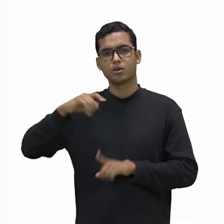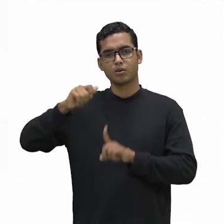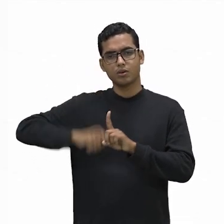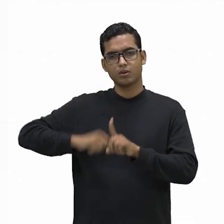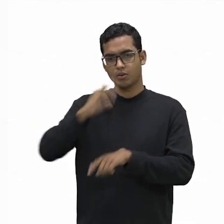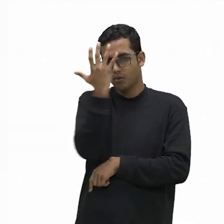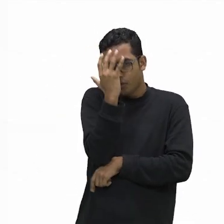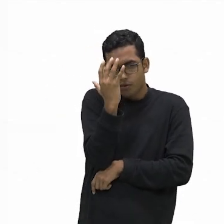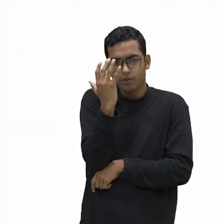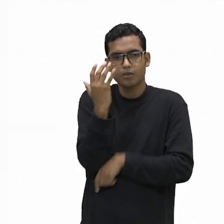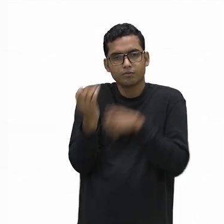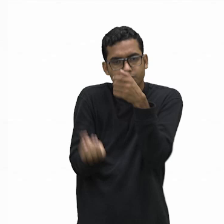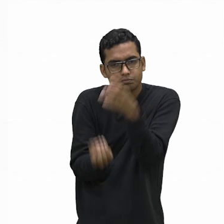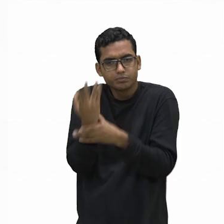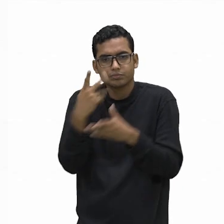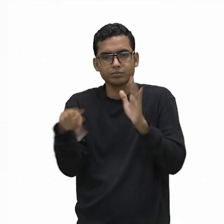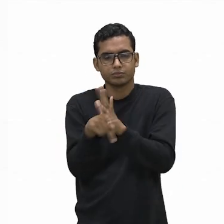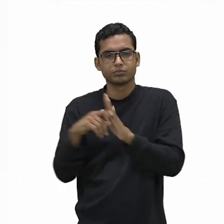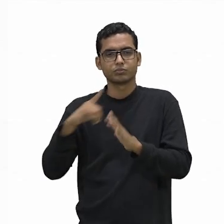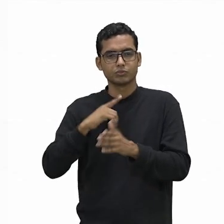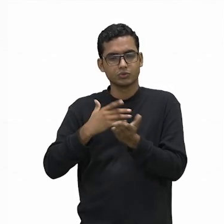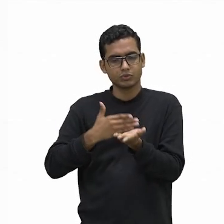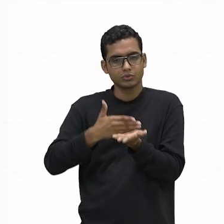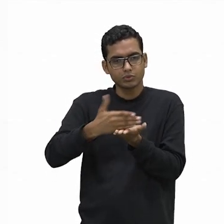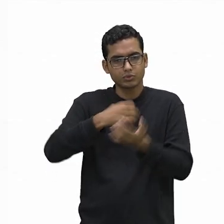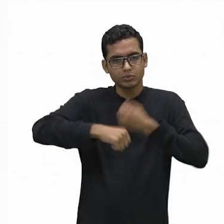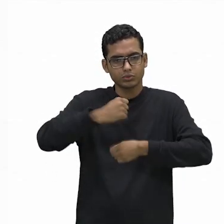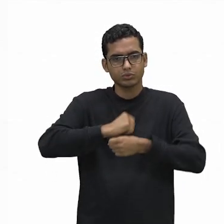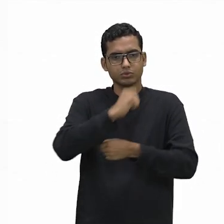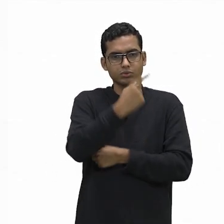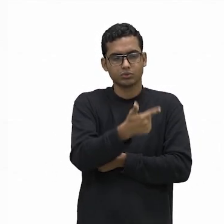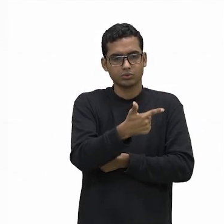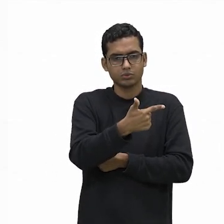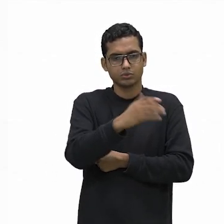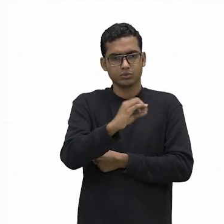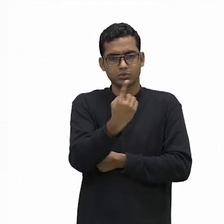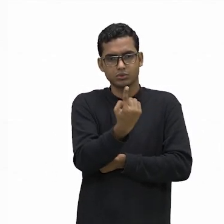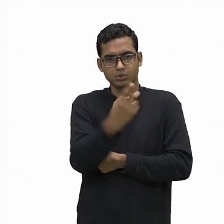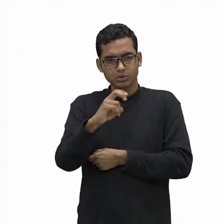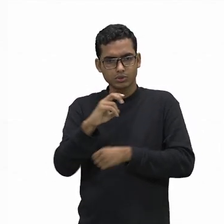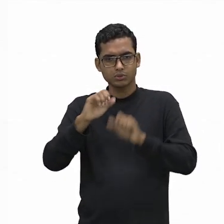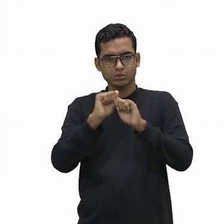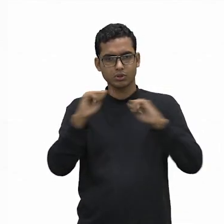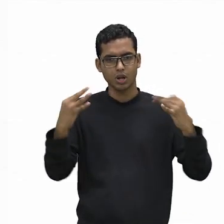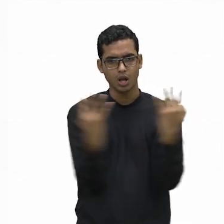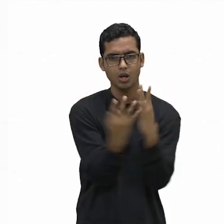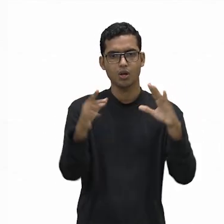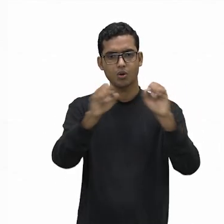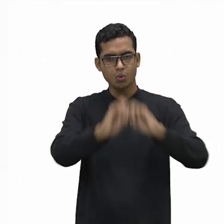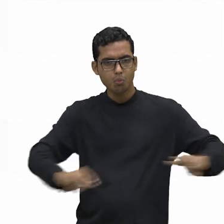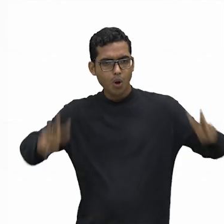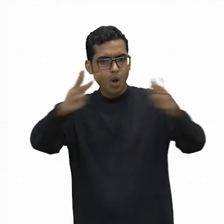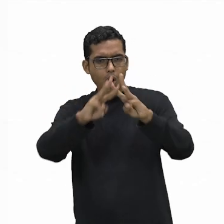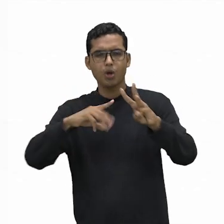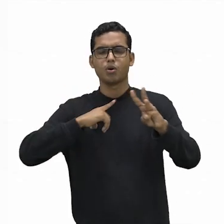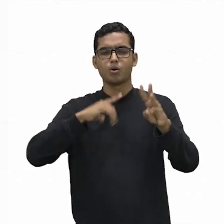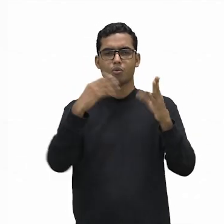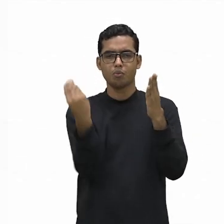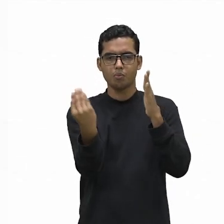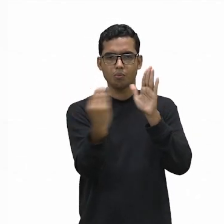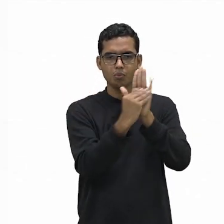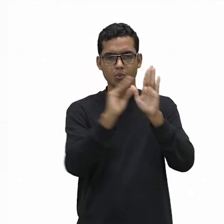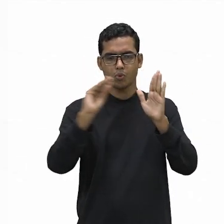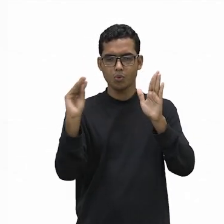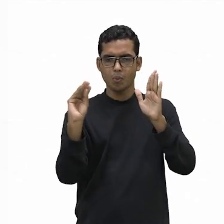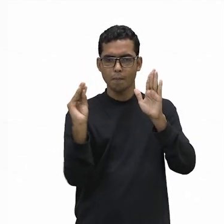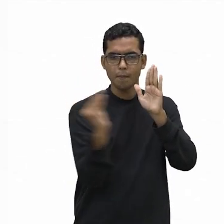foi instituída em 2015 pela Assembleia das Nações Unidas e passou a integrar o calendário de eventos da ONU